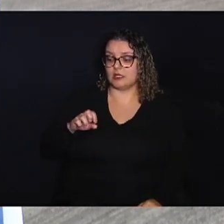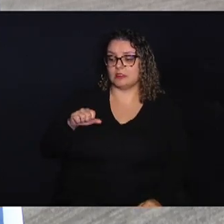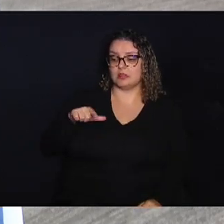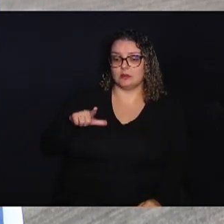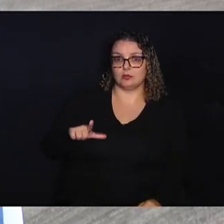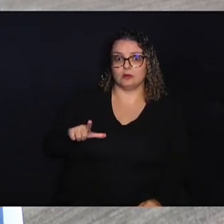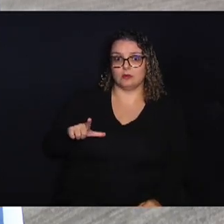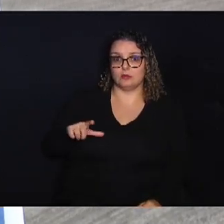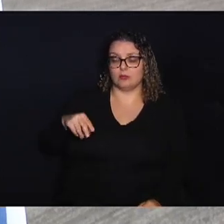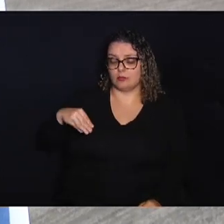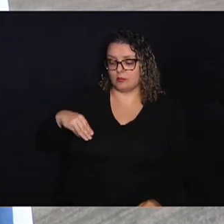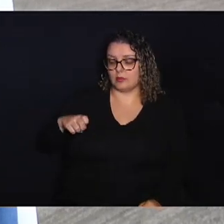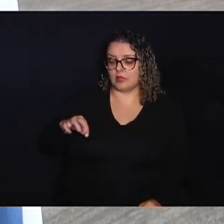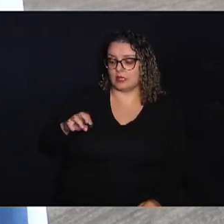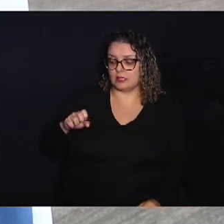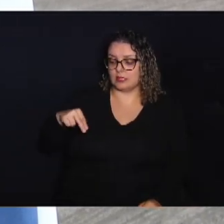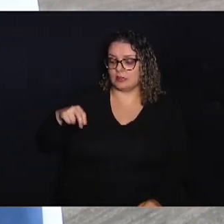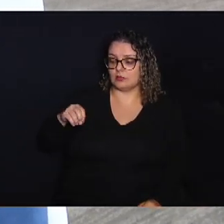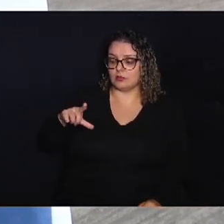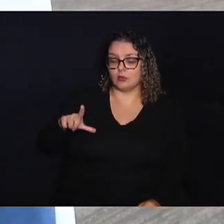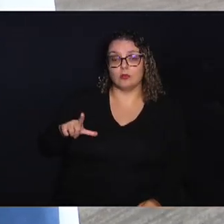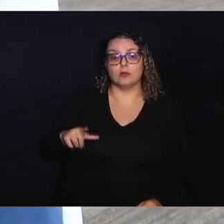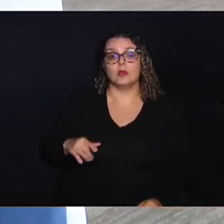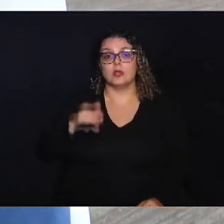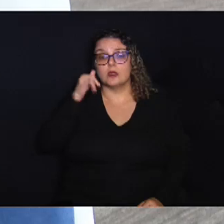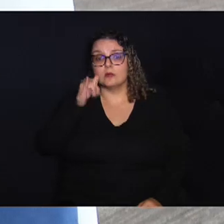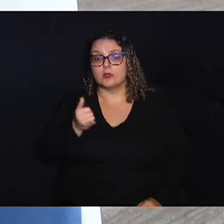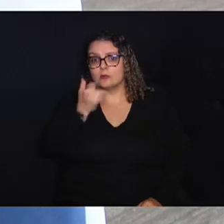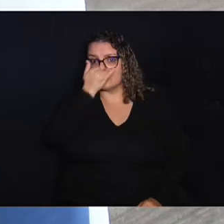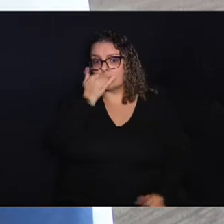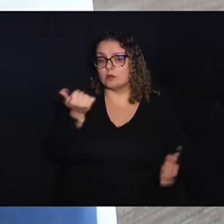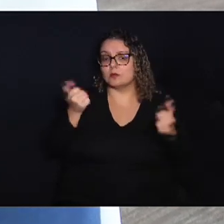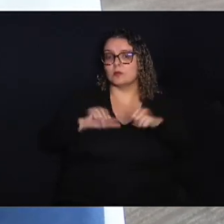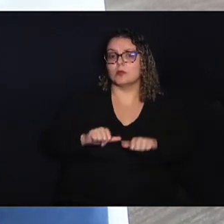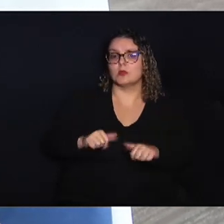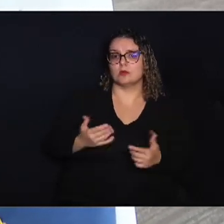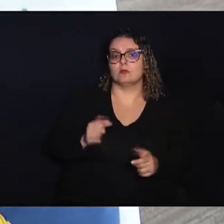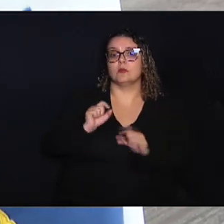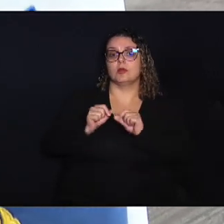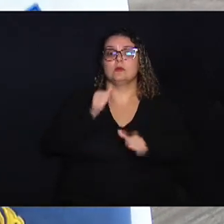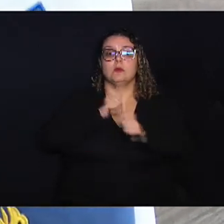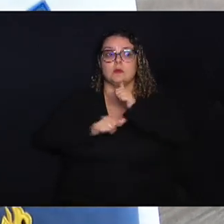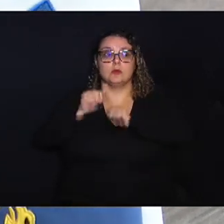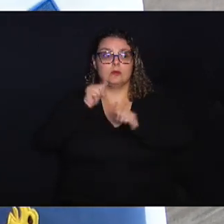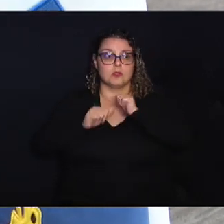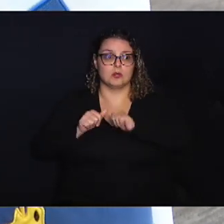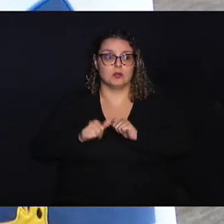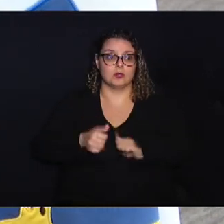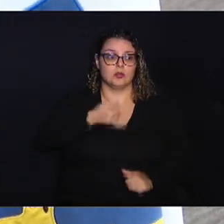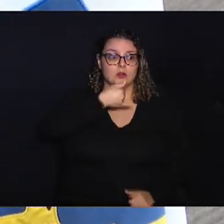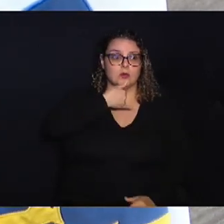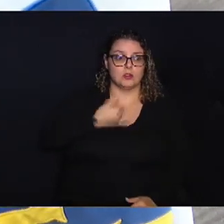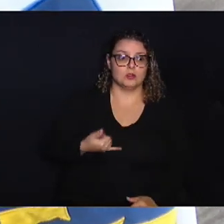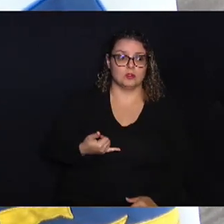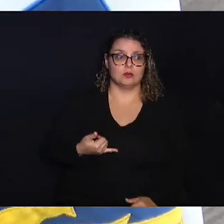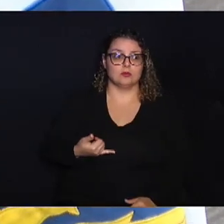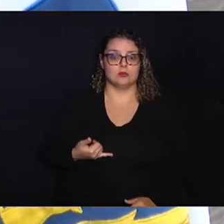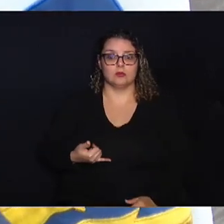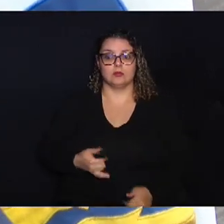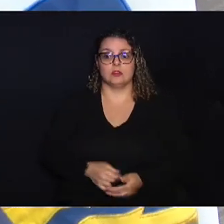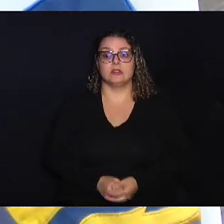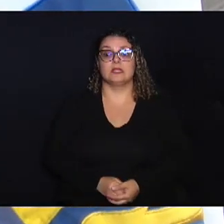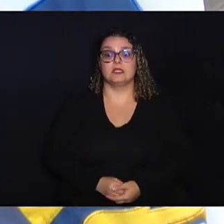as providências para tentar evitar uma consequência mais trágica para quem ingeriu. Infelizmente é uma realidade triste, mas